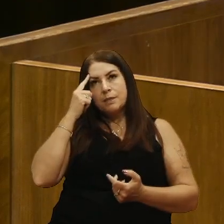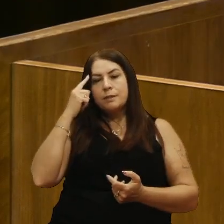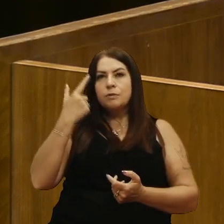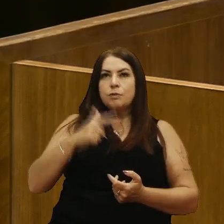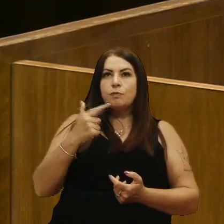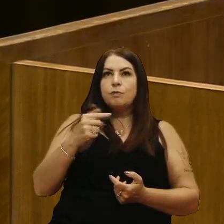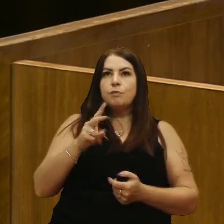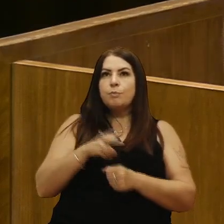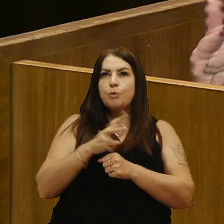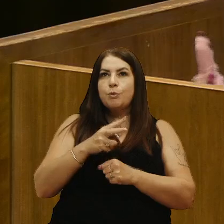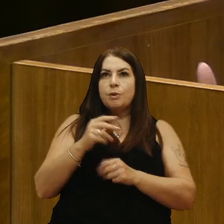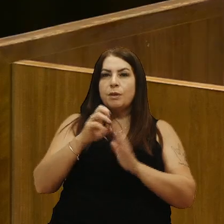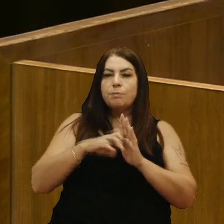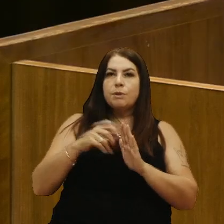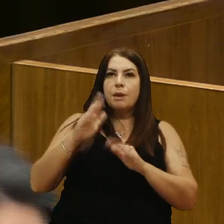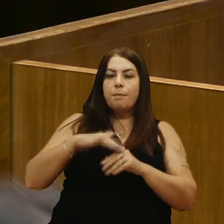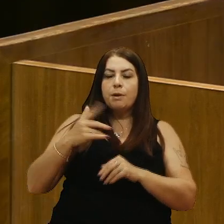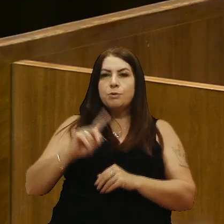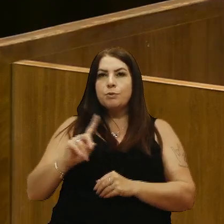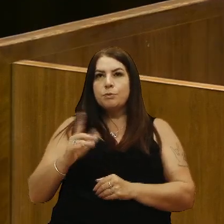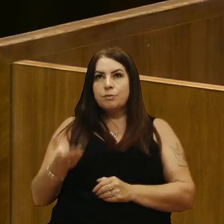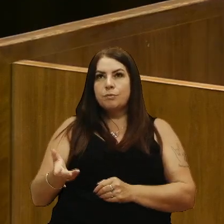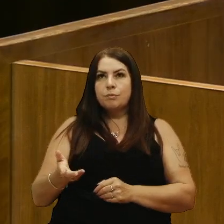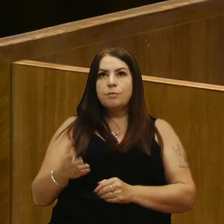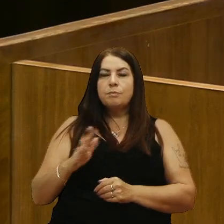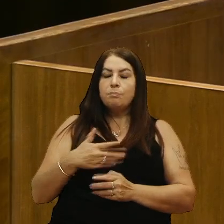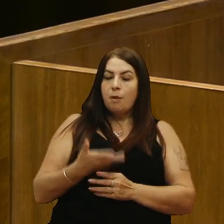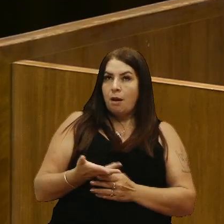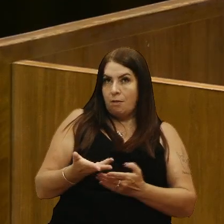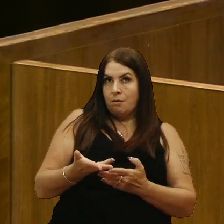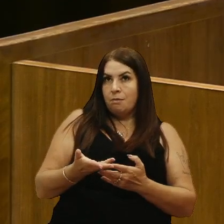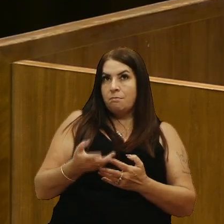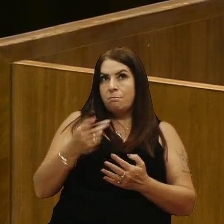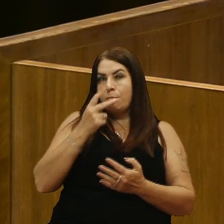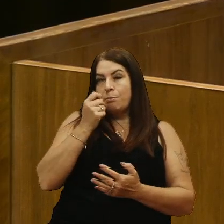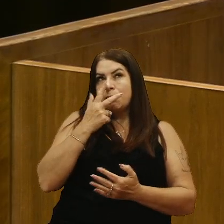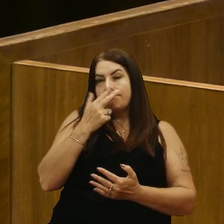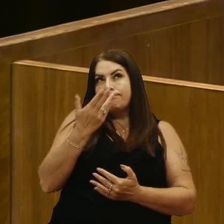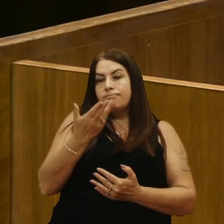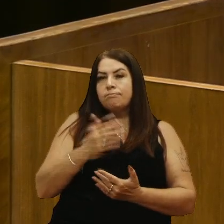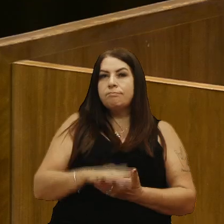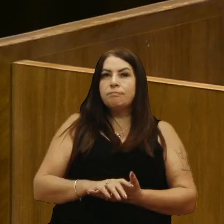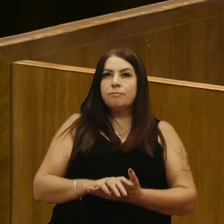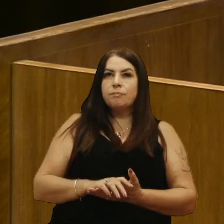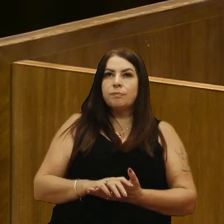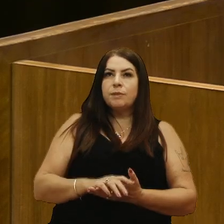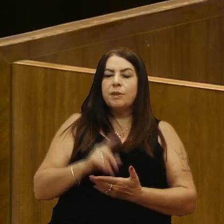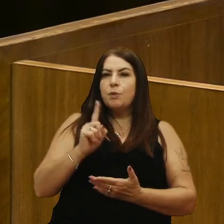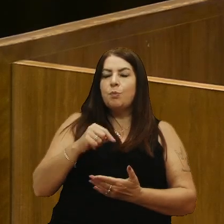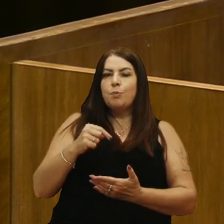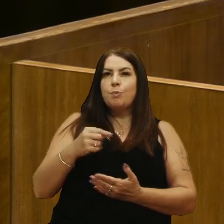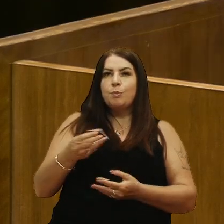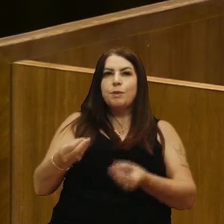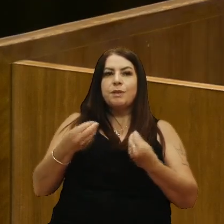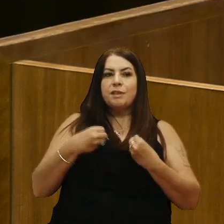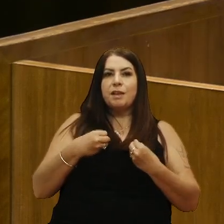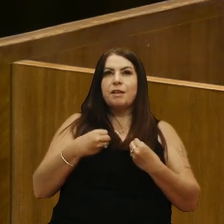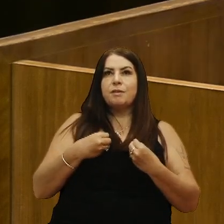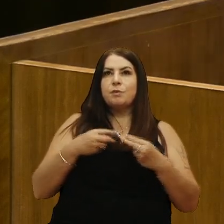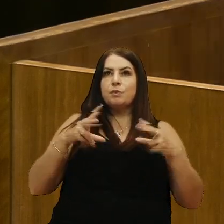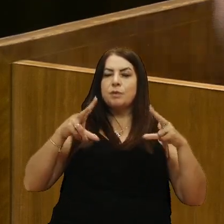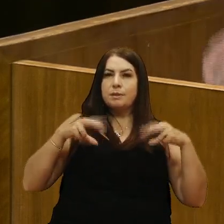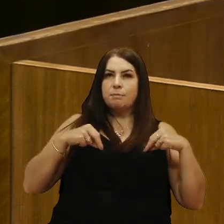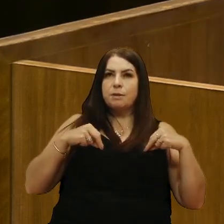gente vai buscar ou não mais emendas, né? Porque me parece que não é dado os devidos